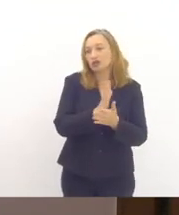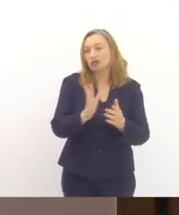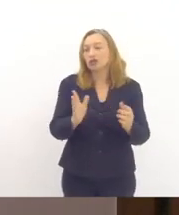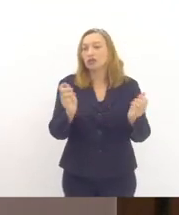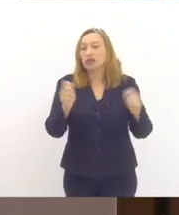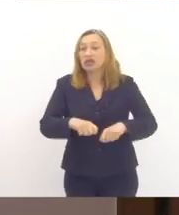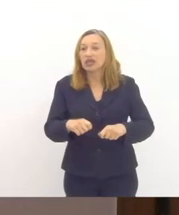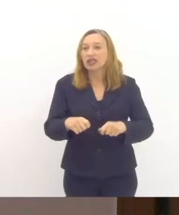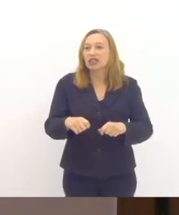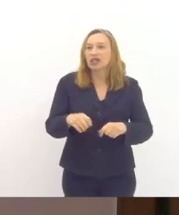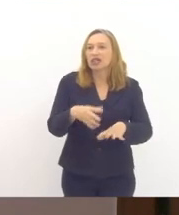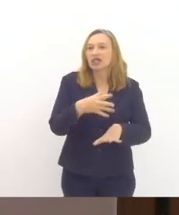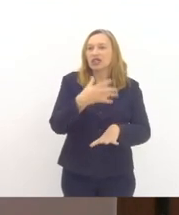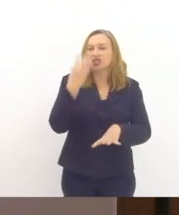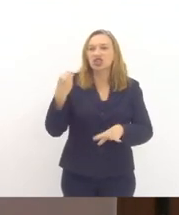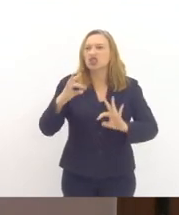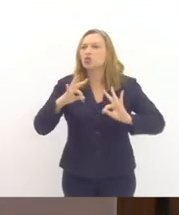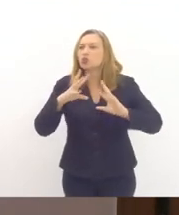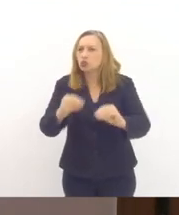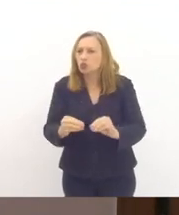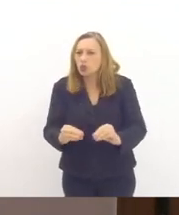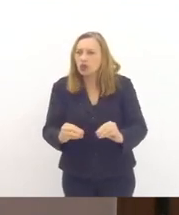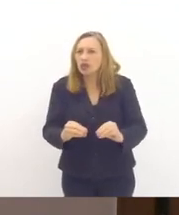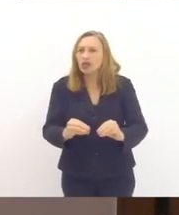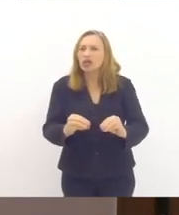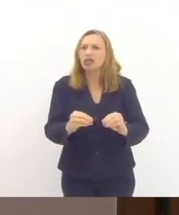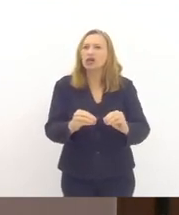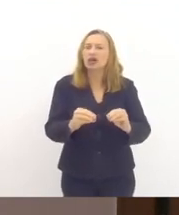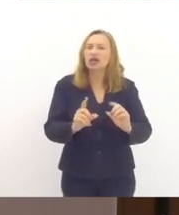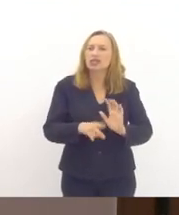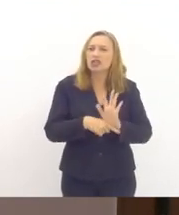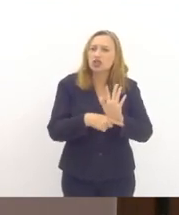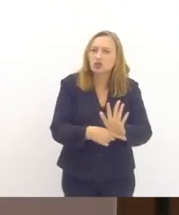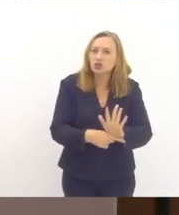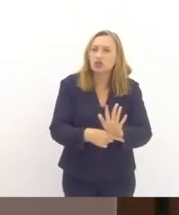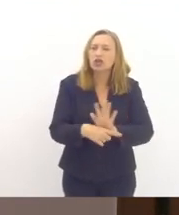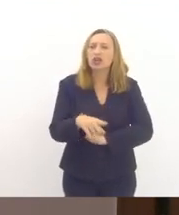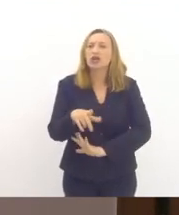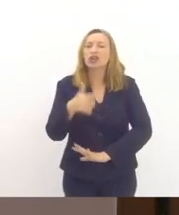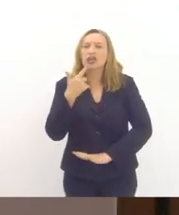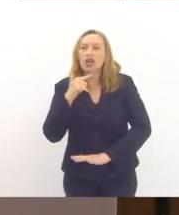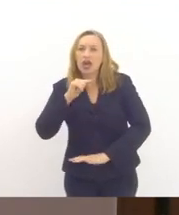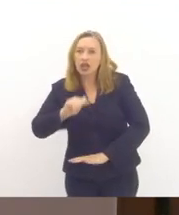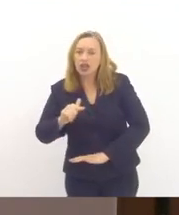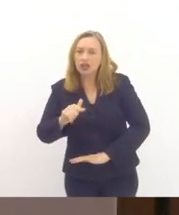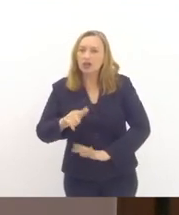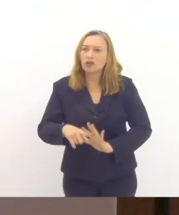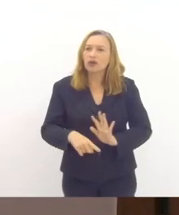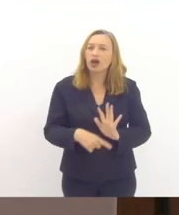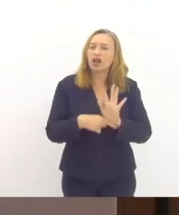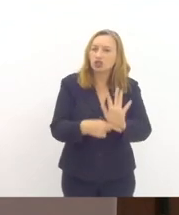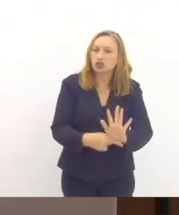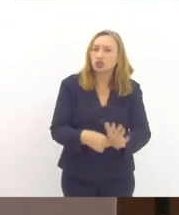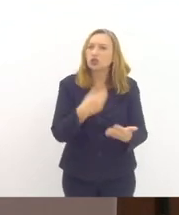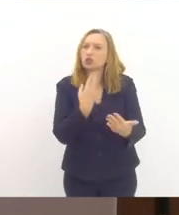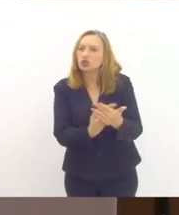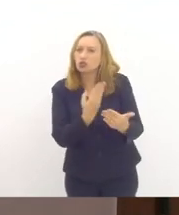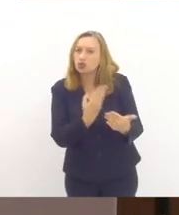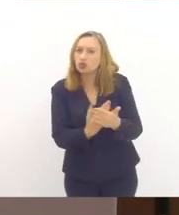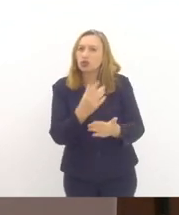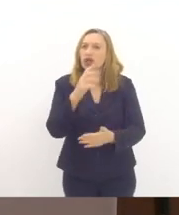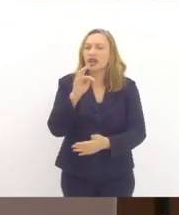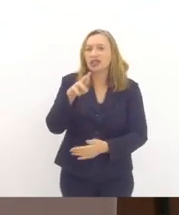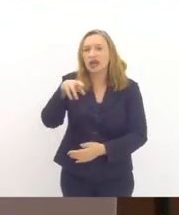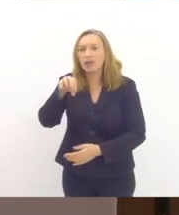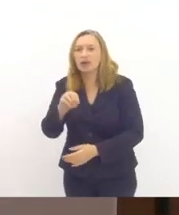apagando toda essa questão e toda essa contribuição que a língua estrangeira traz com os estudos de multiletramento, de letramento ou de